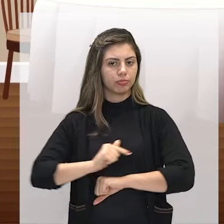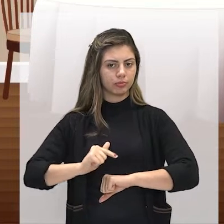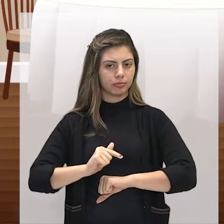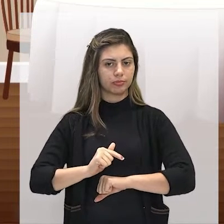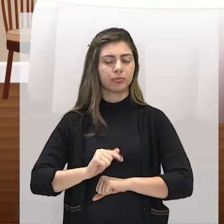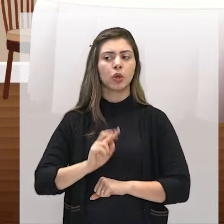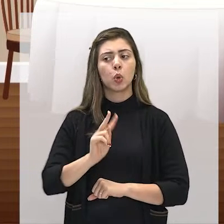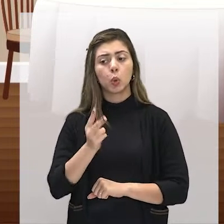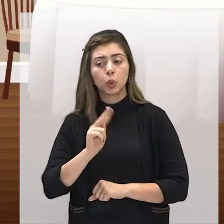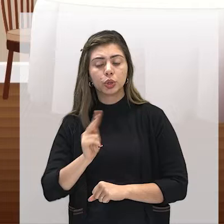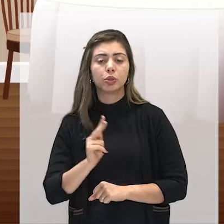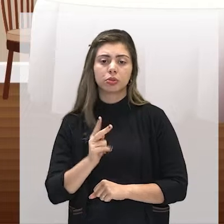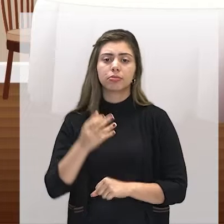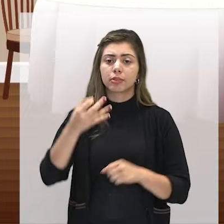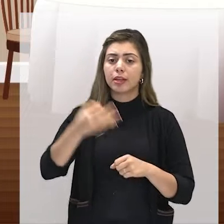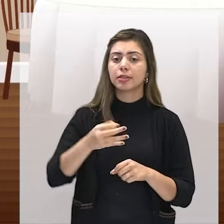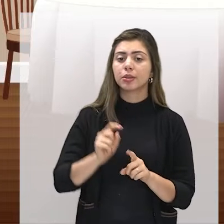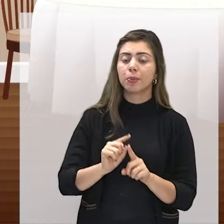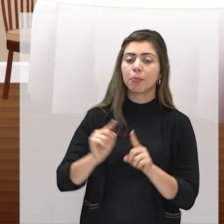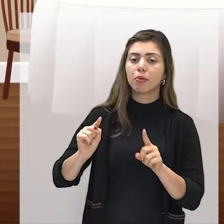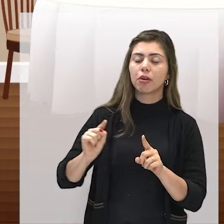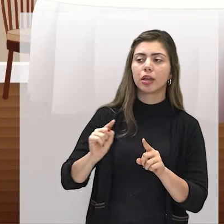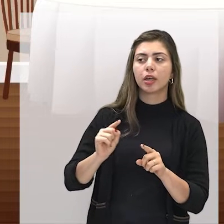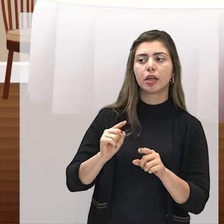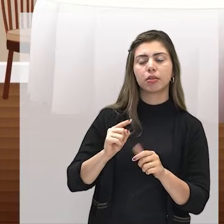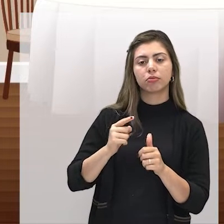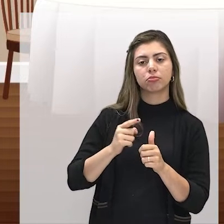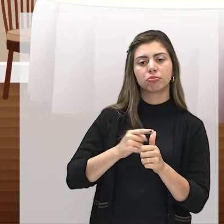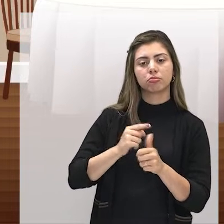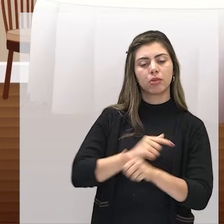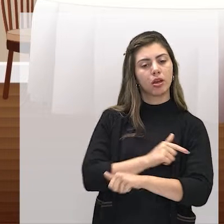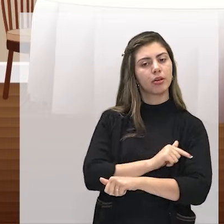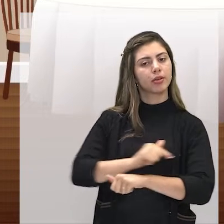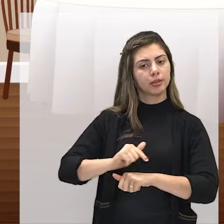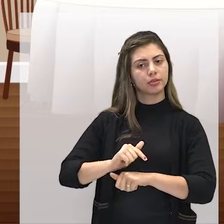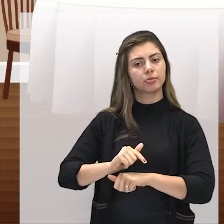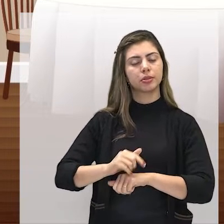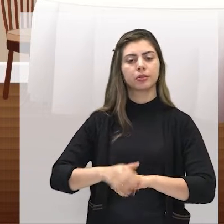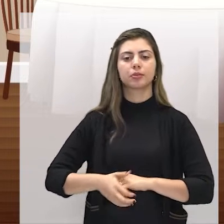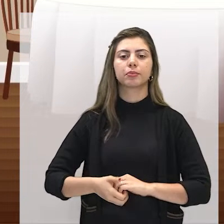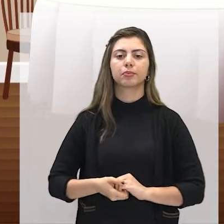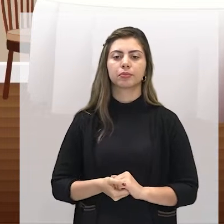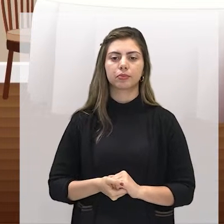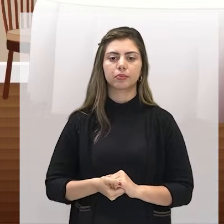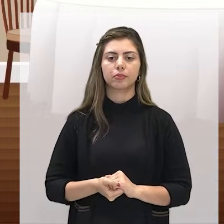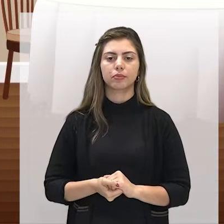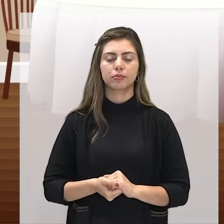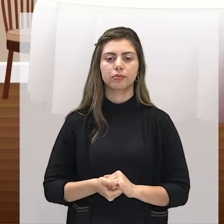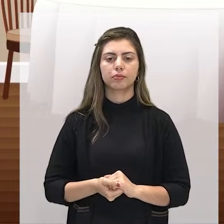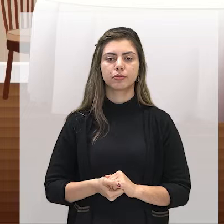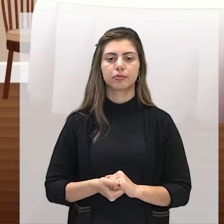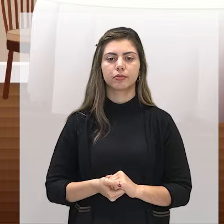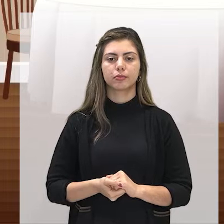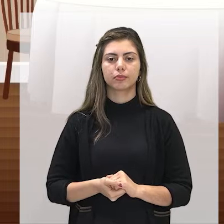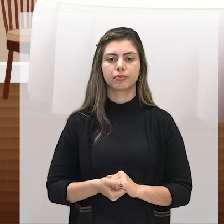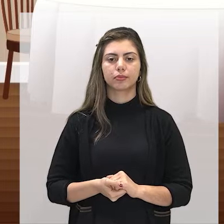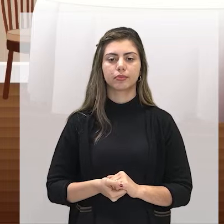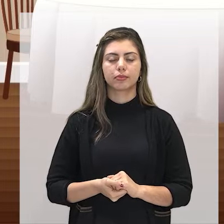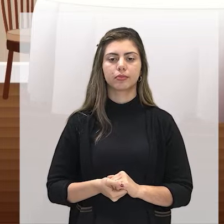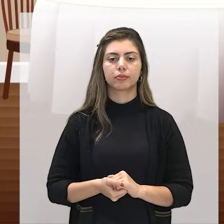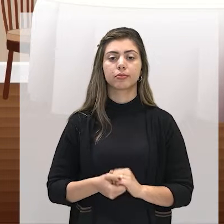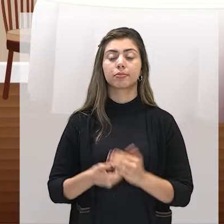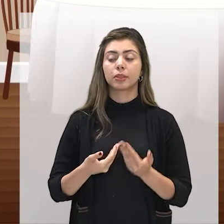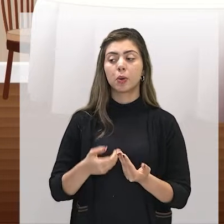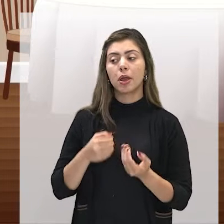estão corretas, porém um vai soar um pouco mais educado. Então eu tenho could I have pepperoni pizza, please? Eu